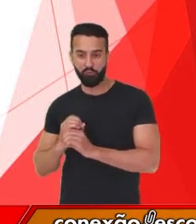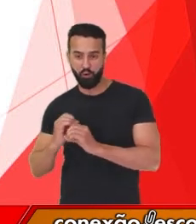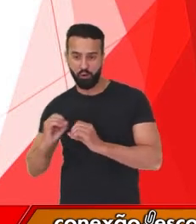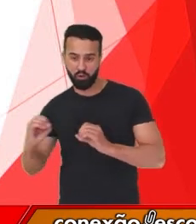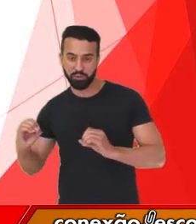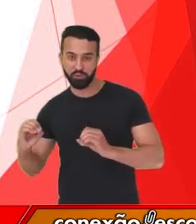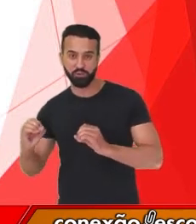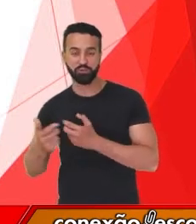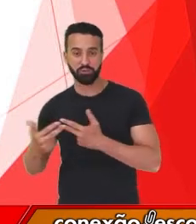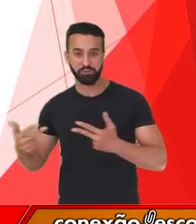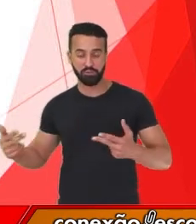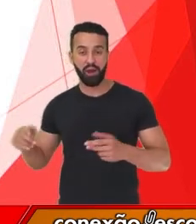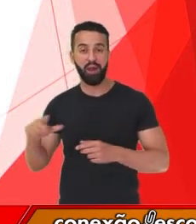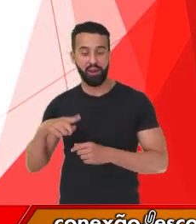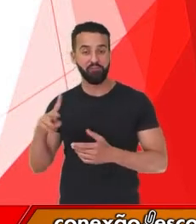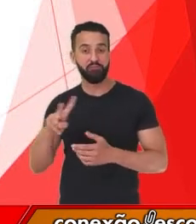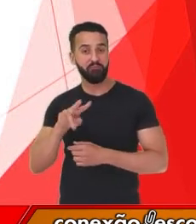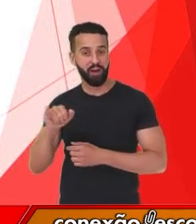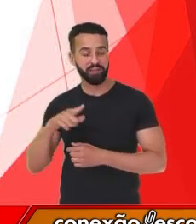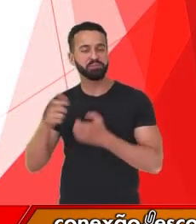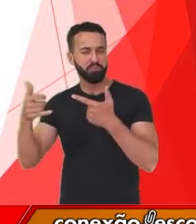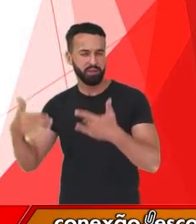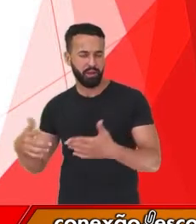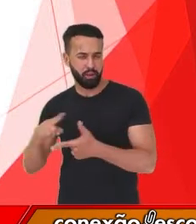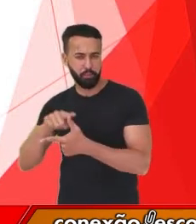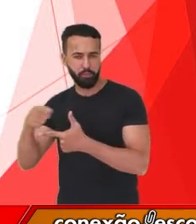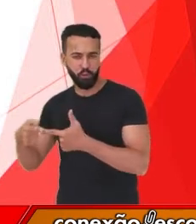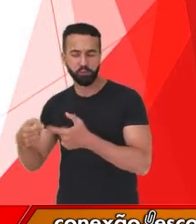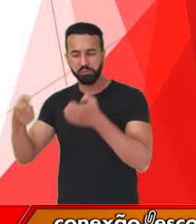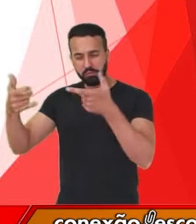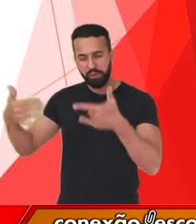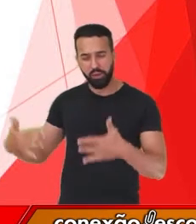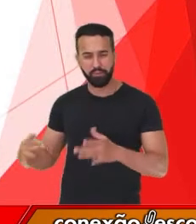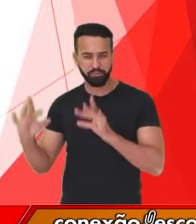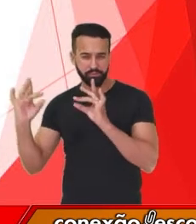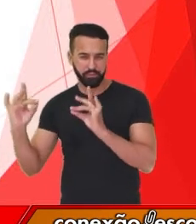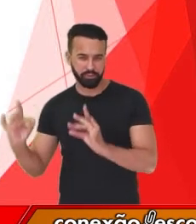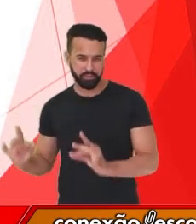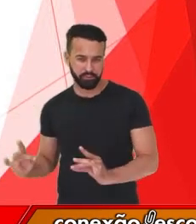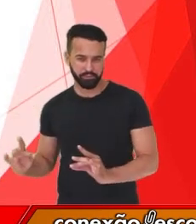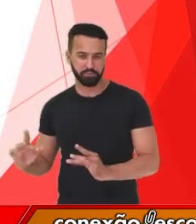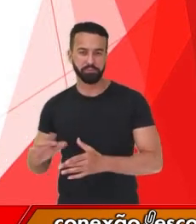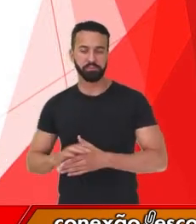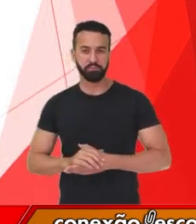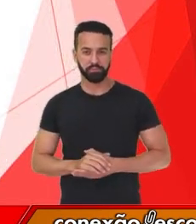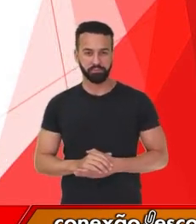fenômeno chamado ovulação, que nós vamos falar um pouquinho mais para frente.